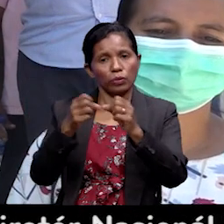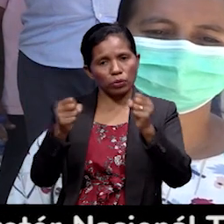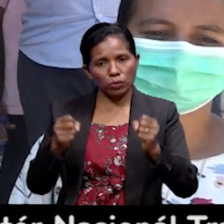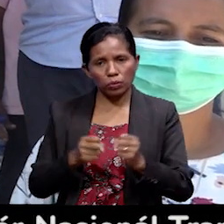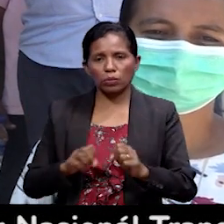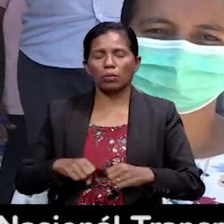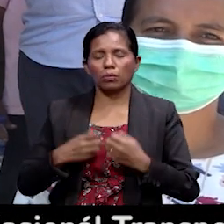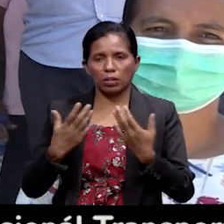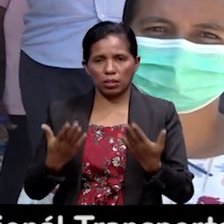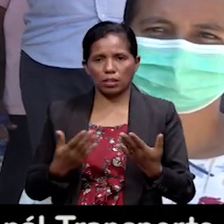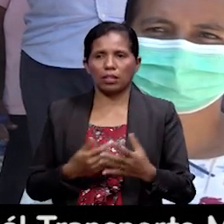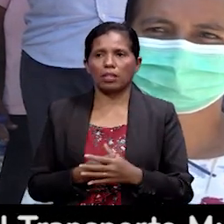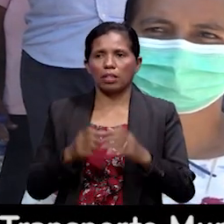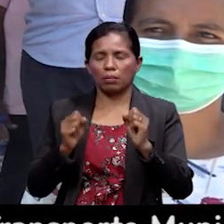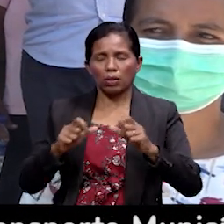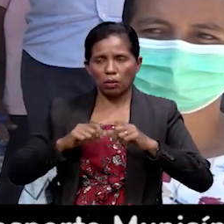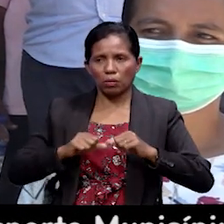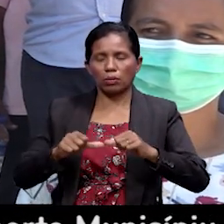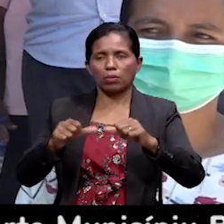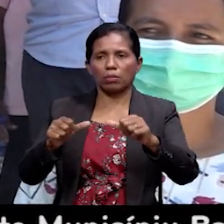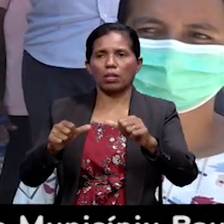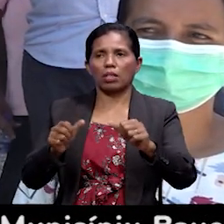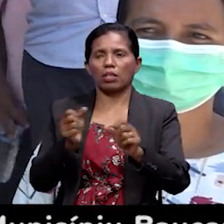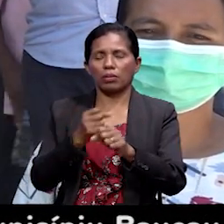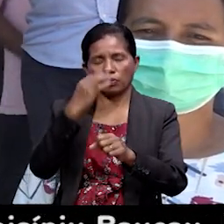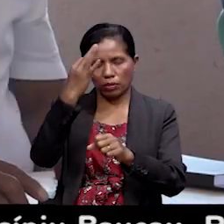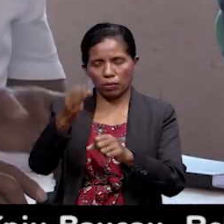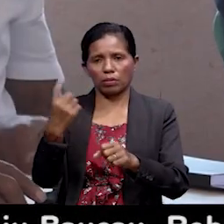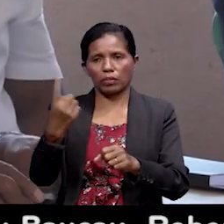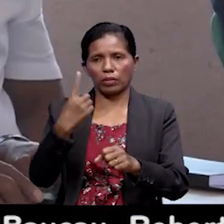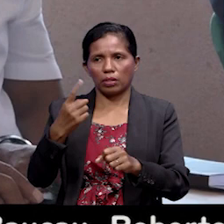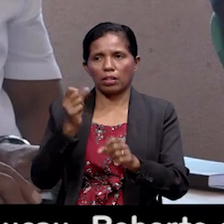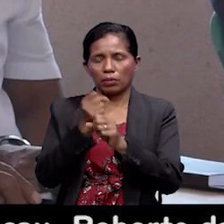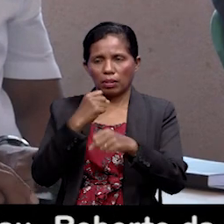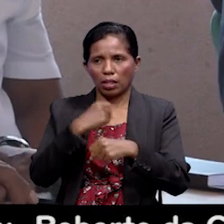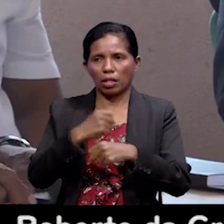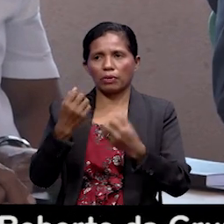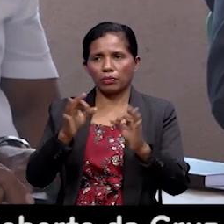atubele continuação va oi na fatem para atubele realiza